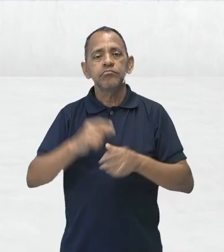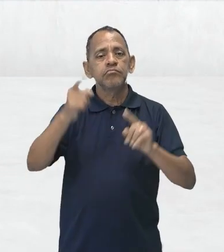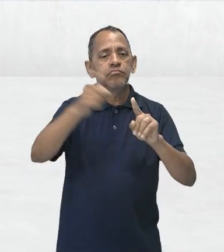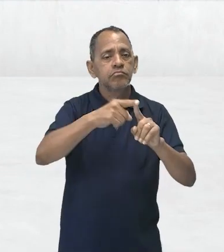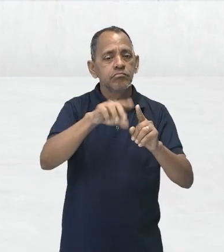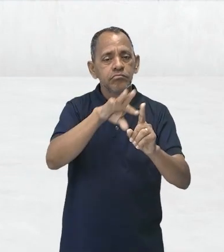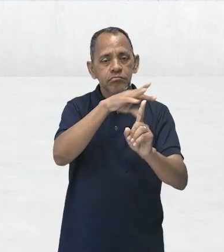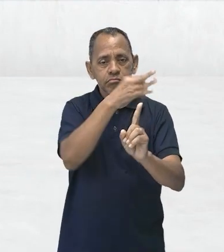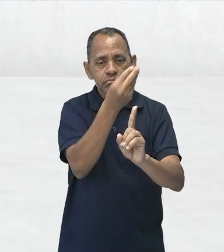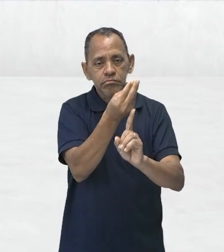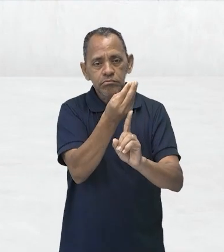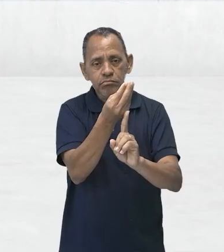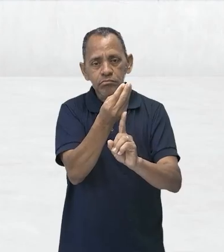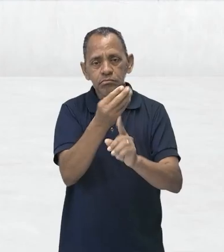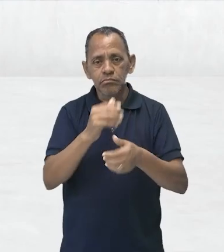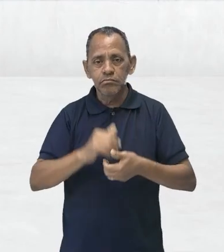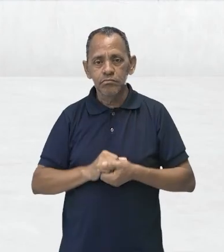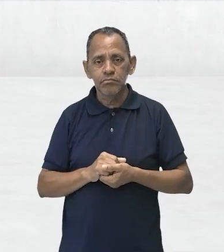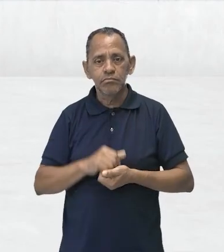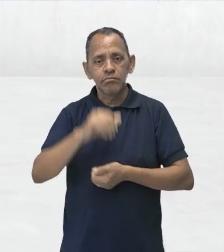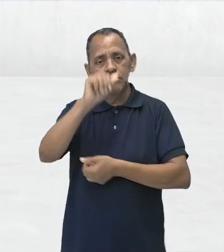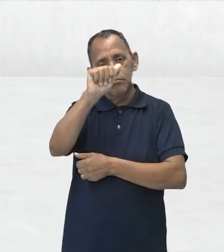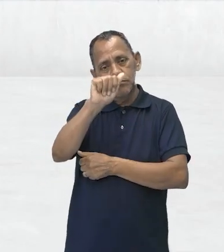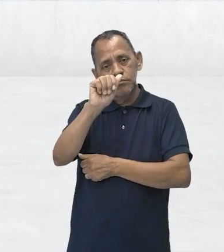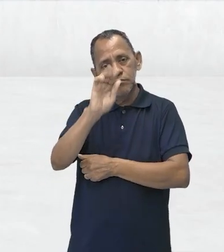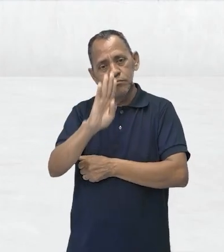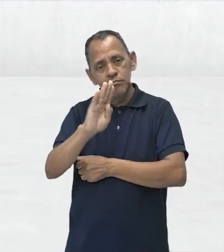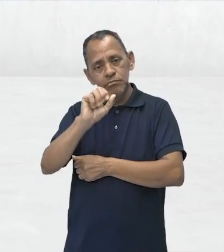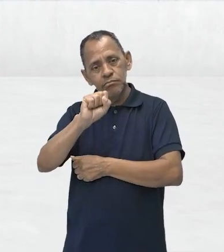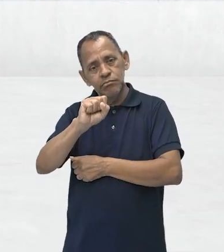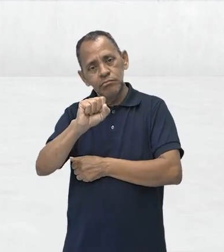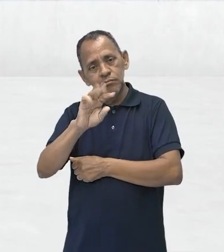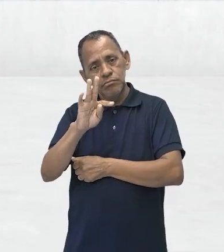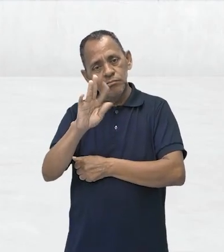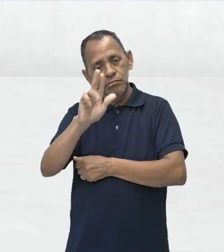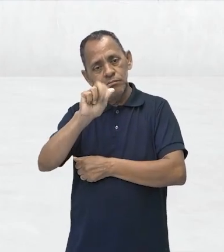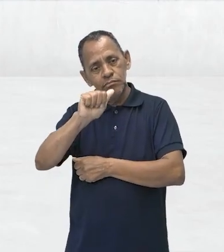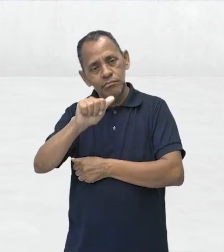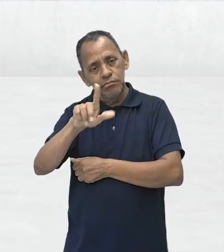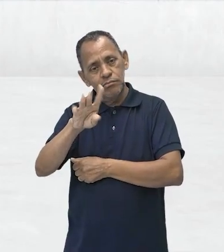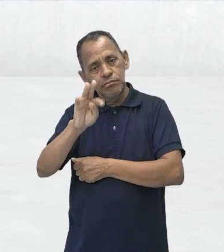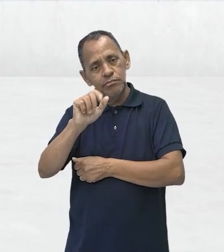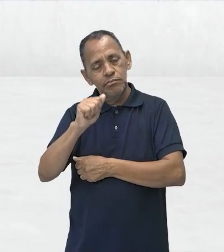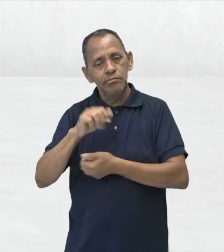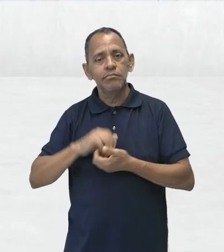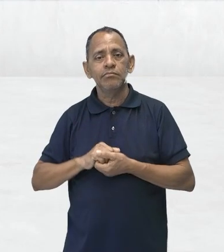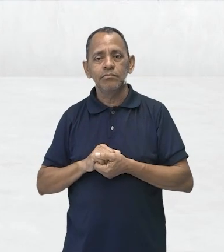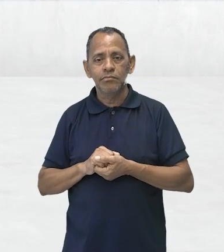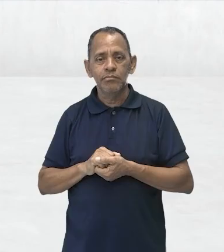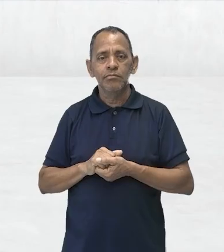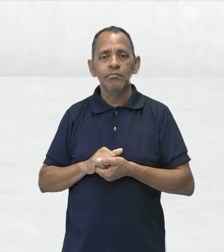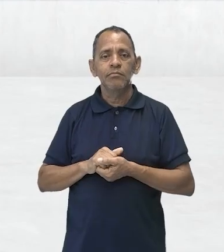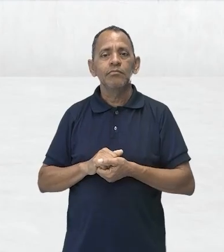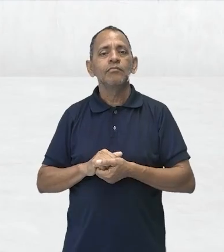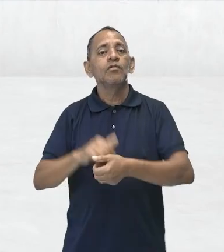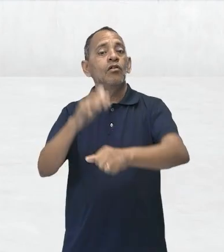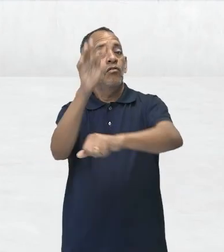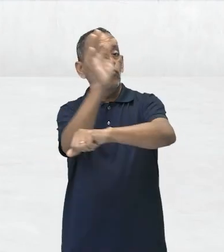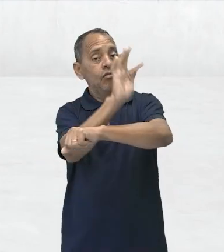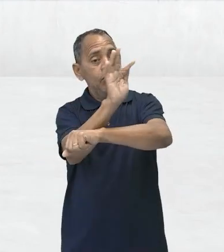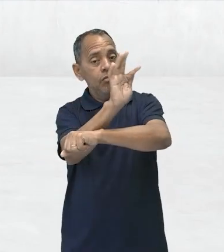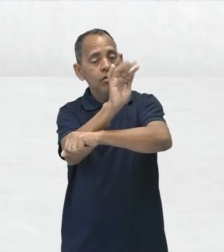até comentei um pouquinho aqui com vocês. O abstracionismo sensível ou informal, taxismo, né?